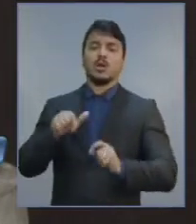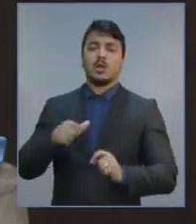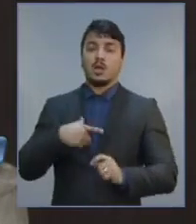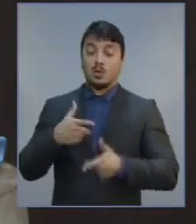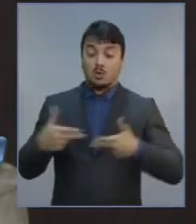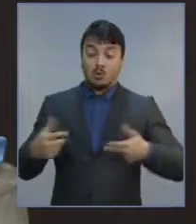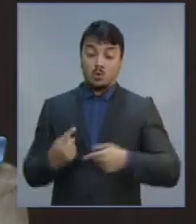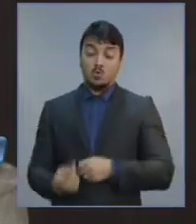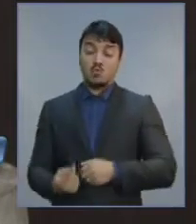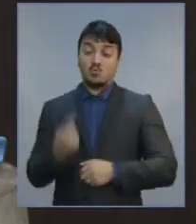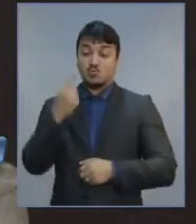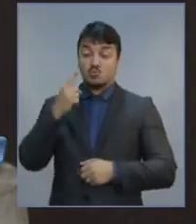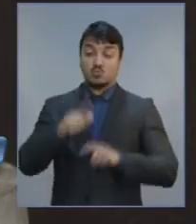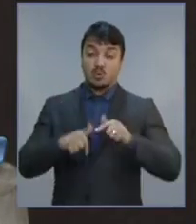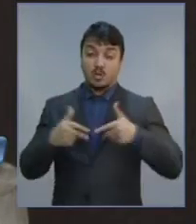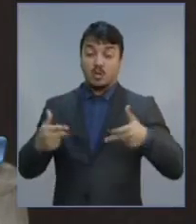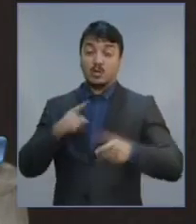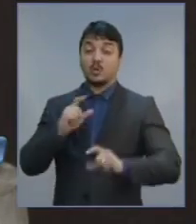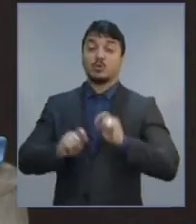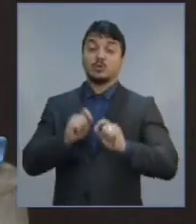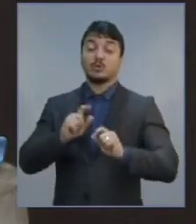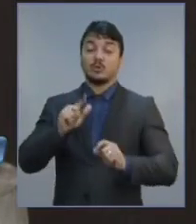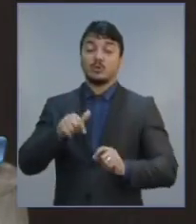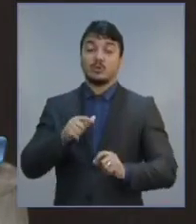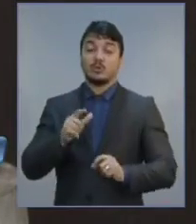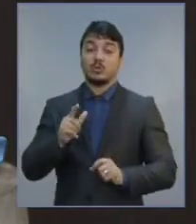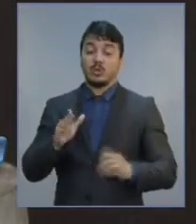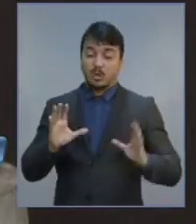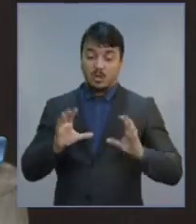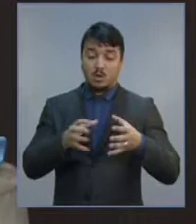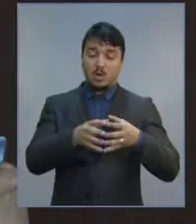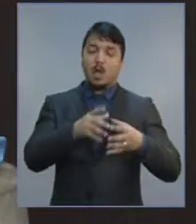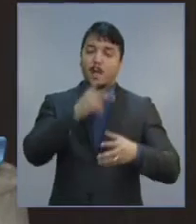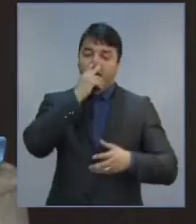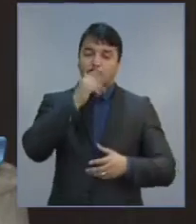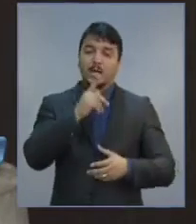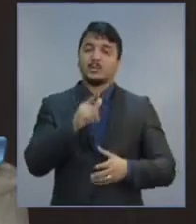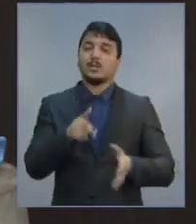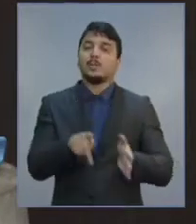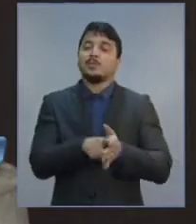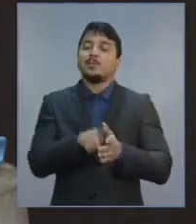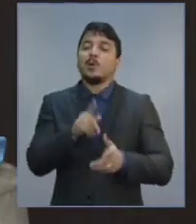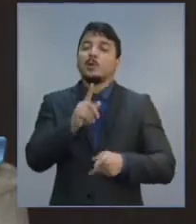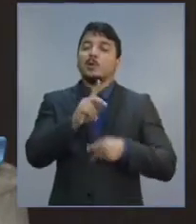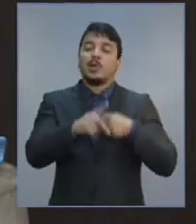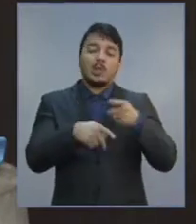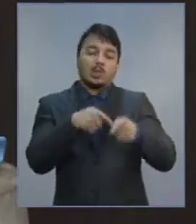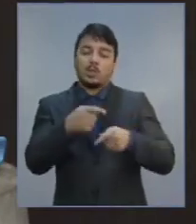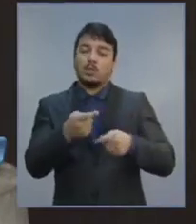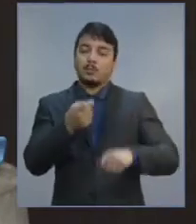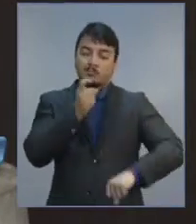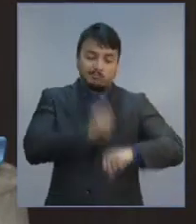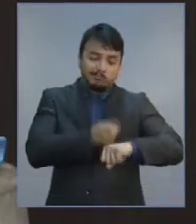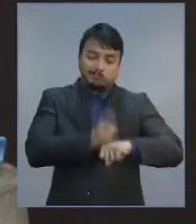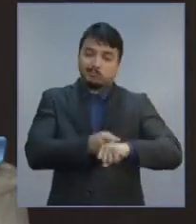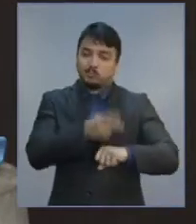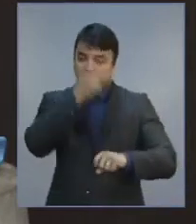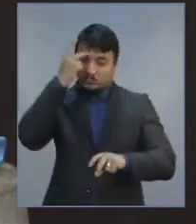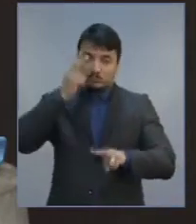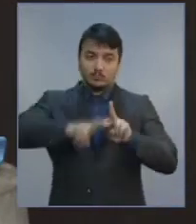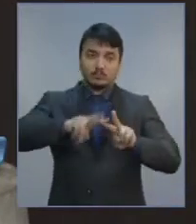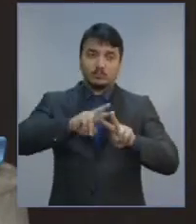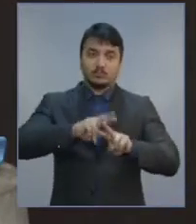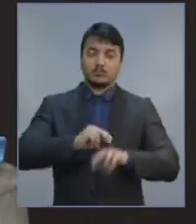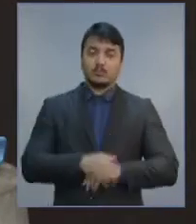jogou água no moinho dessa extrema-direita foi o populismo penal. em toda a América Latina,